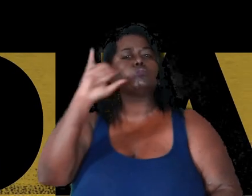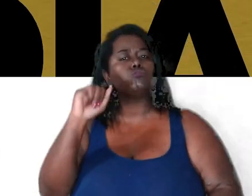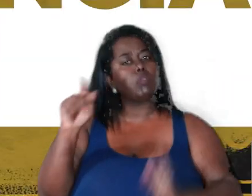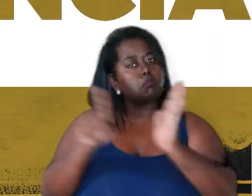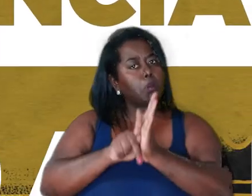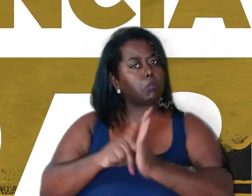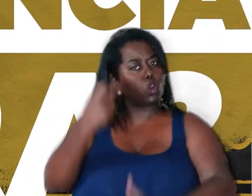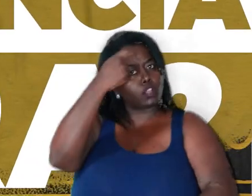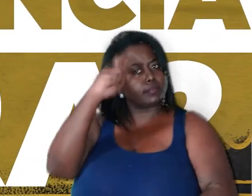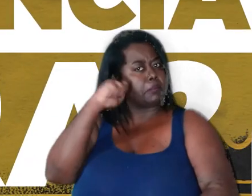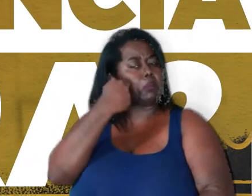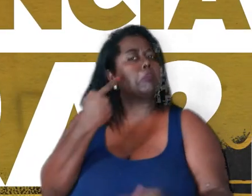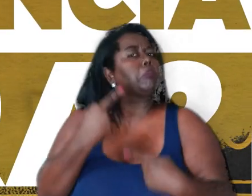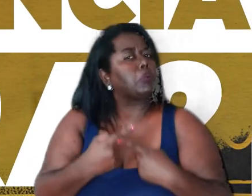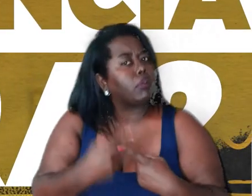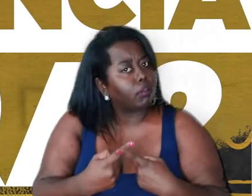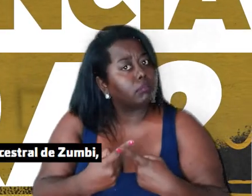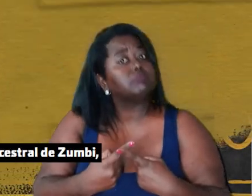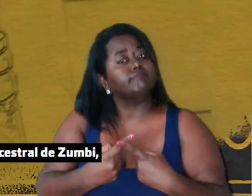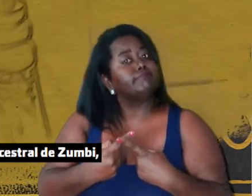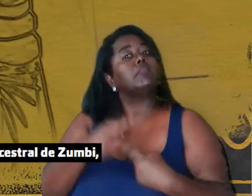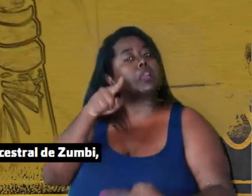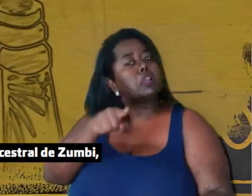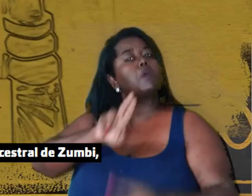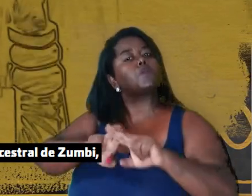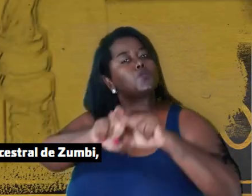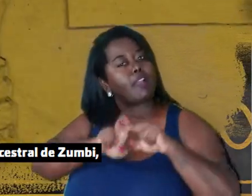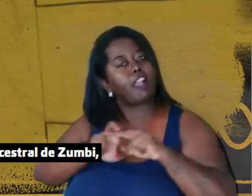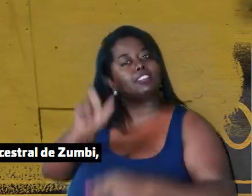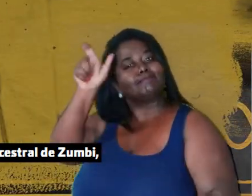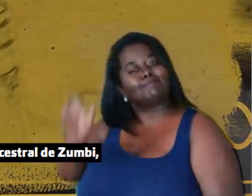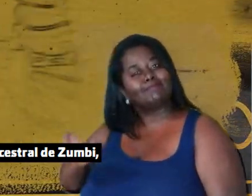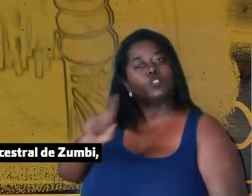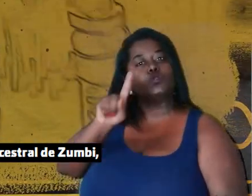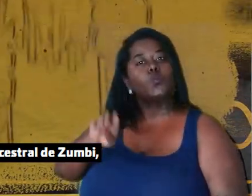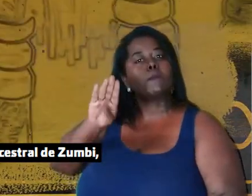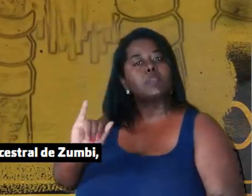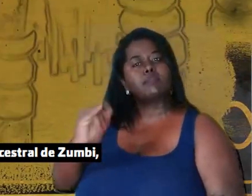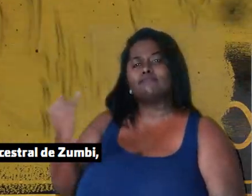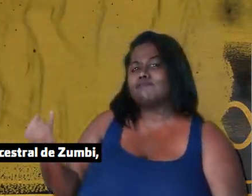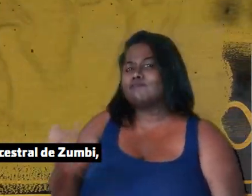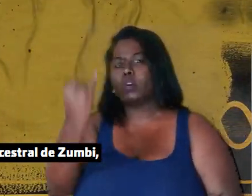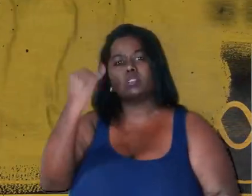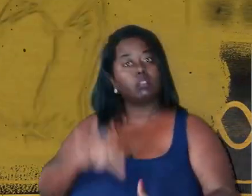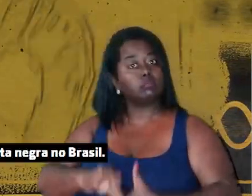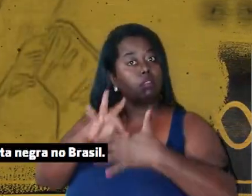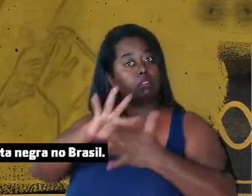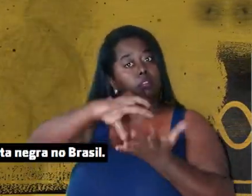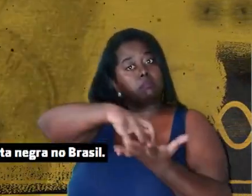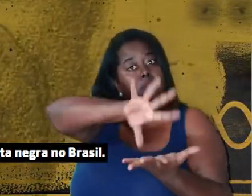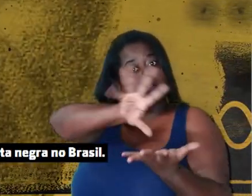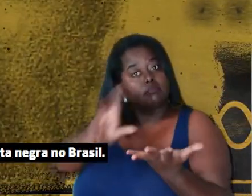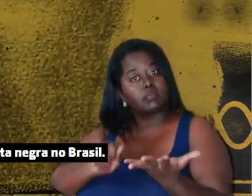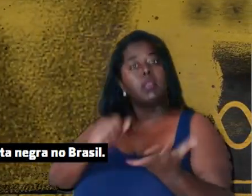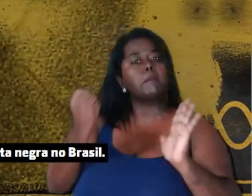Porque um dia para a consciência negra? Essa pergunta pode ser respondida pela importância ancestral de Zumbi, líder